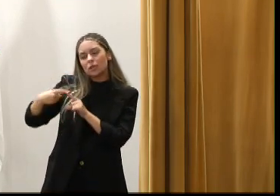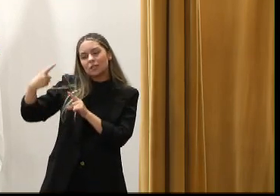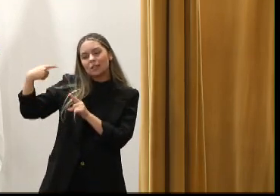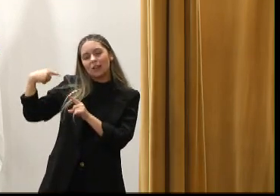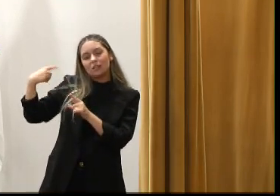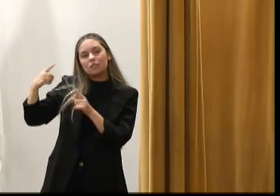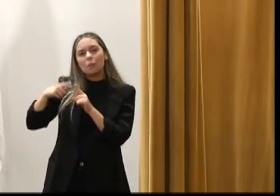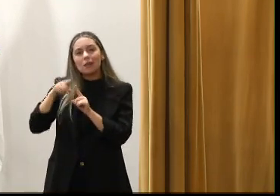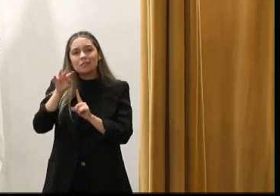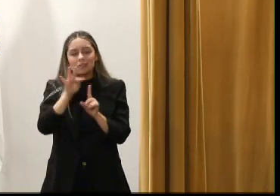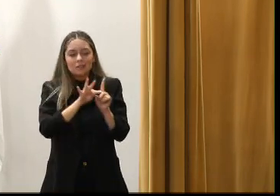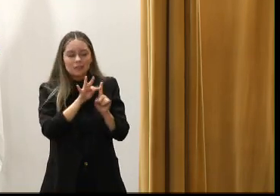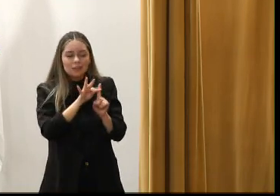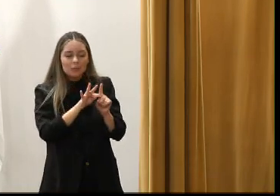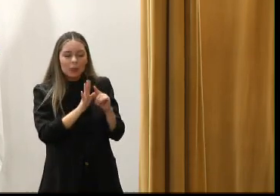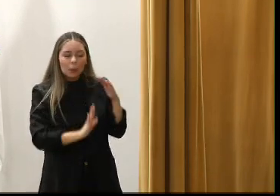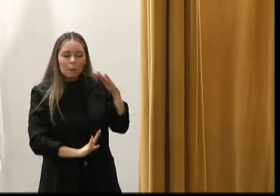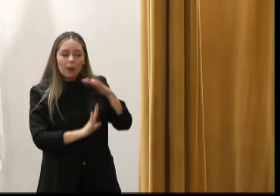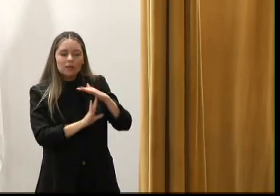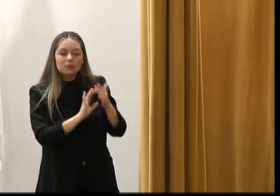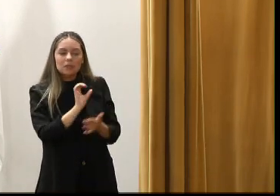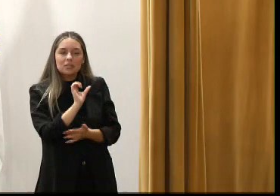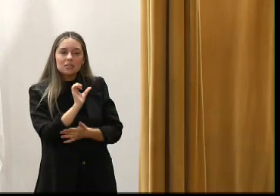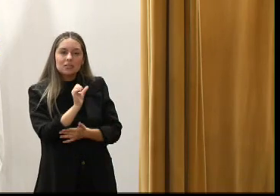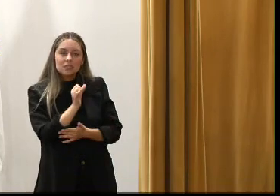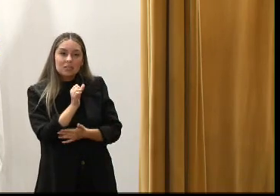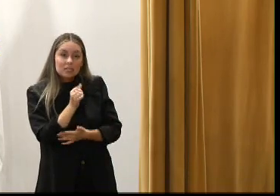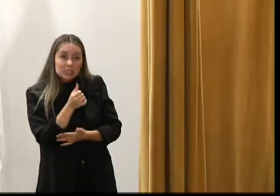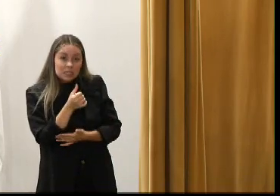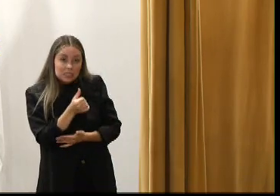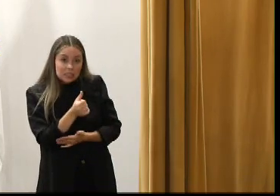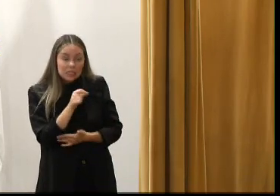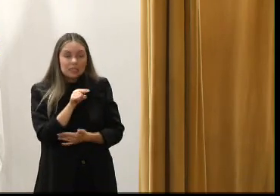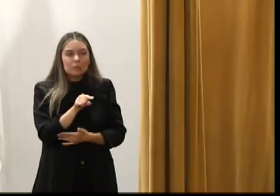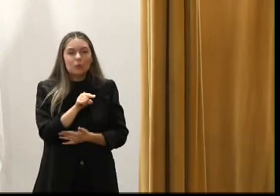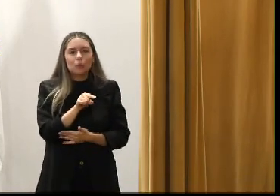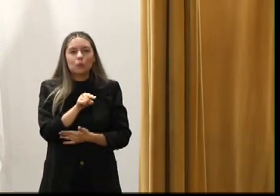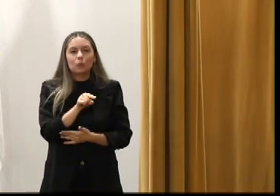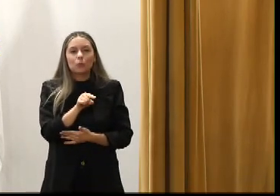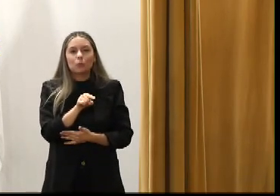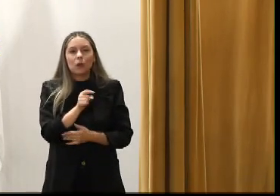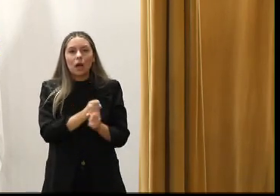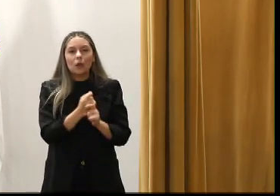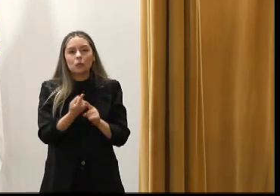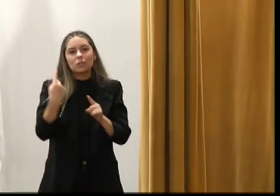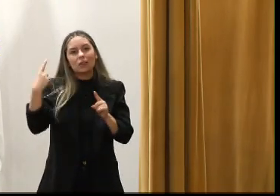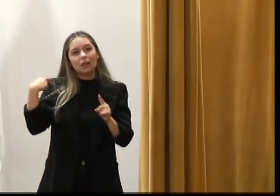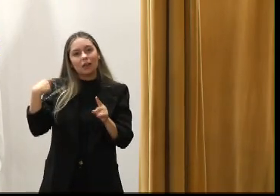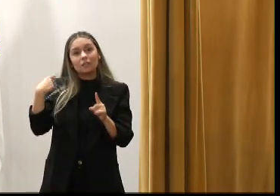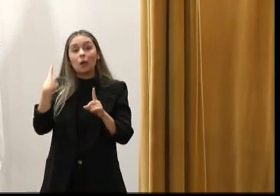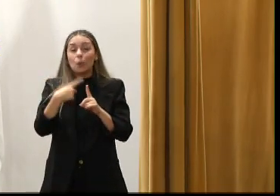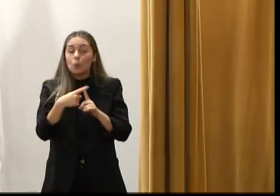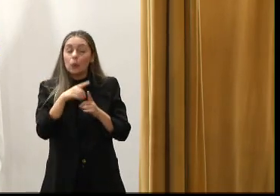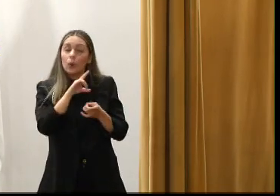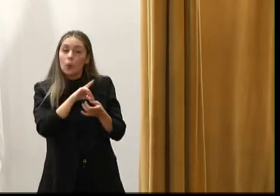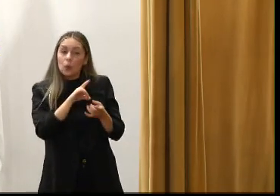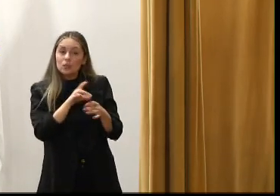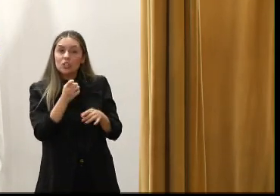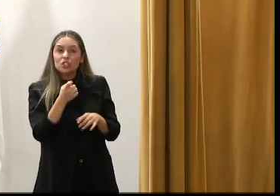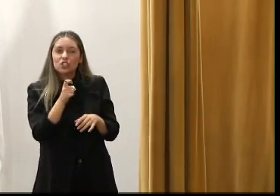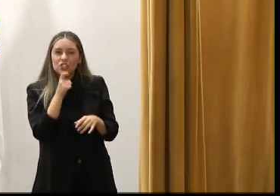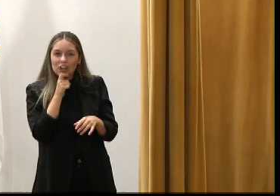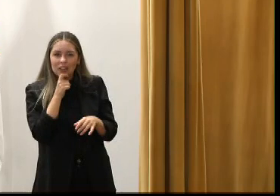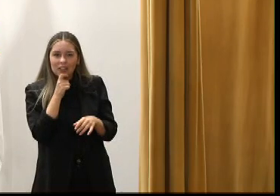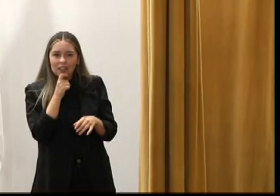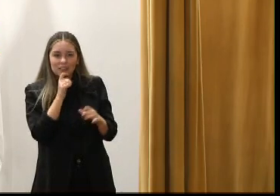as temperaturas máximas foram há 6.500 anos atrás? É o efeito da barra de gelo. Eu tiro uma barra